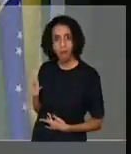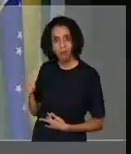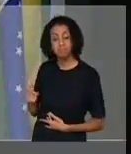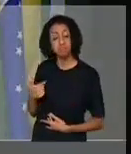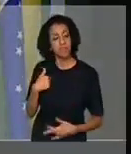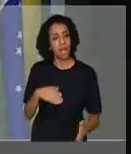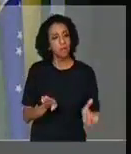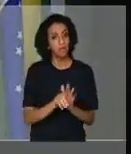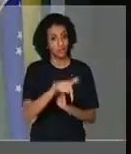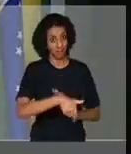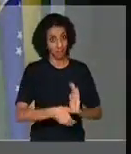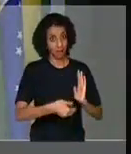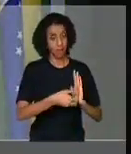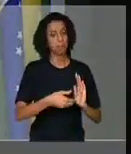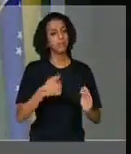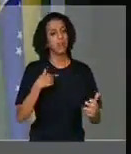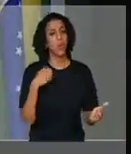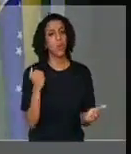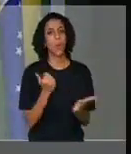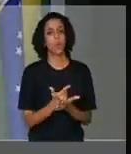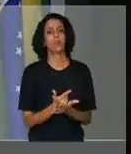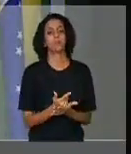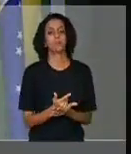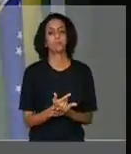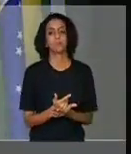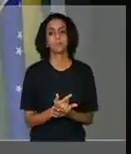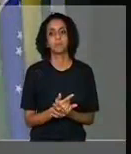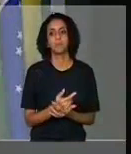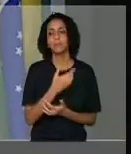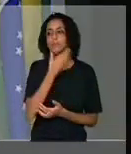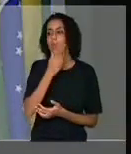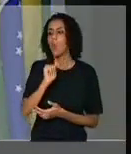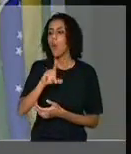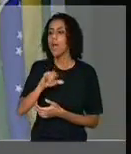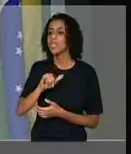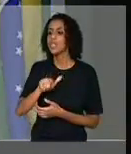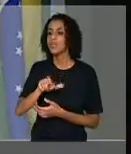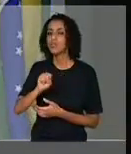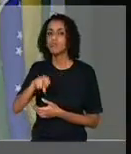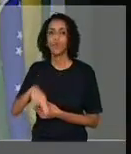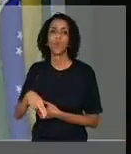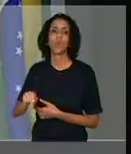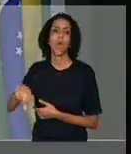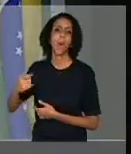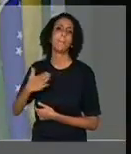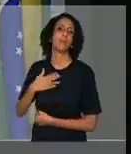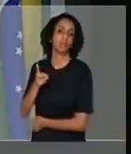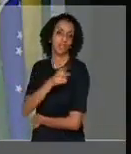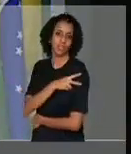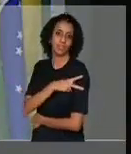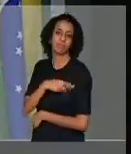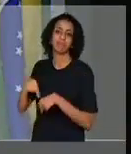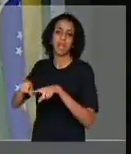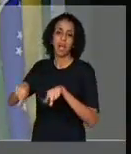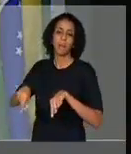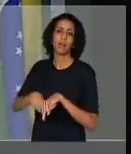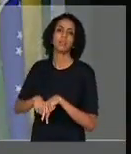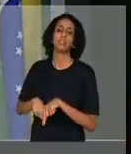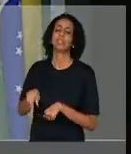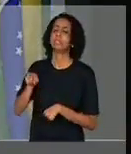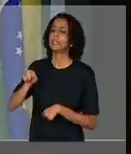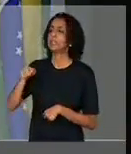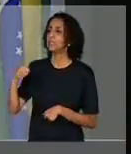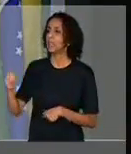Câmara, comprei um computador. O Adilson Conceição era o meu chefe de gabinete, e ele tinha